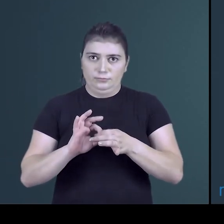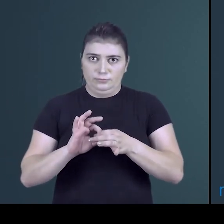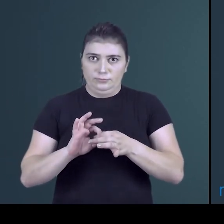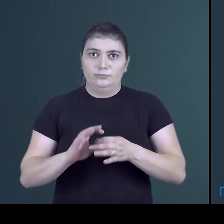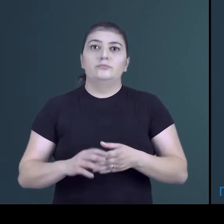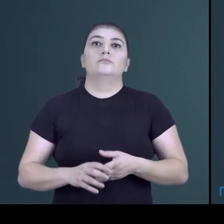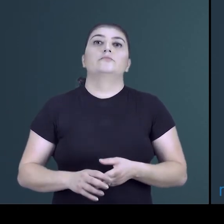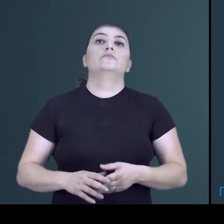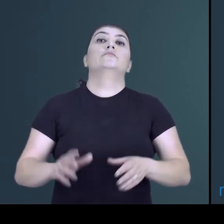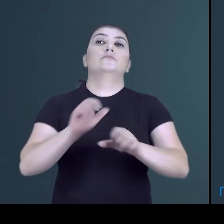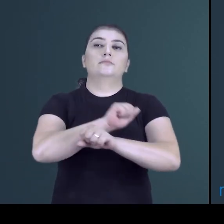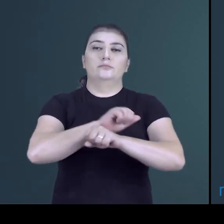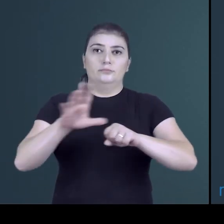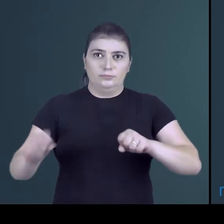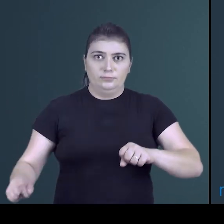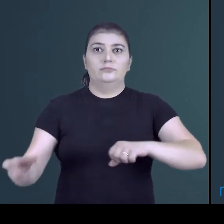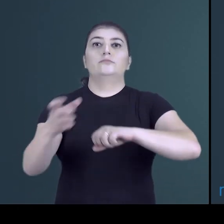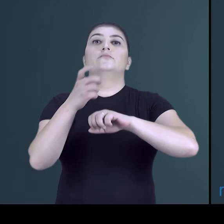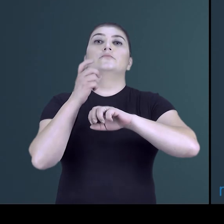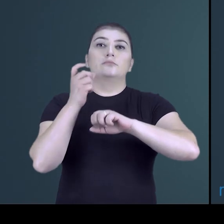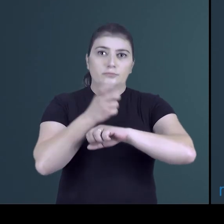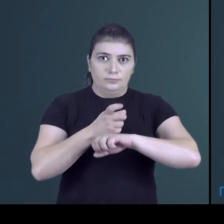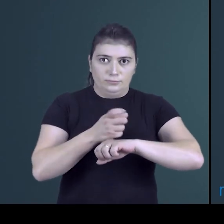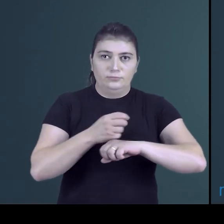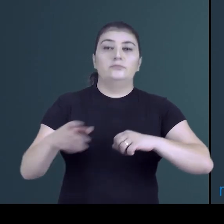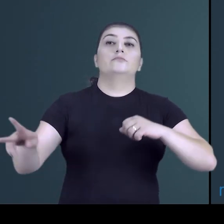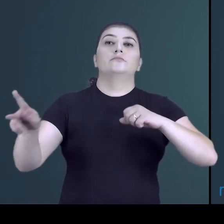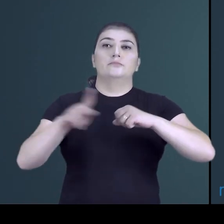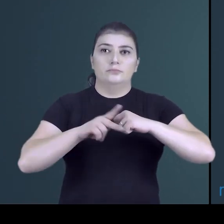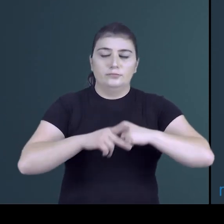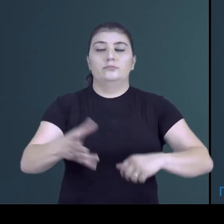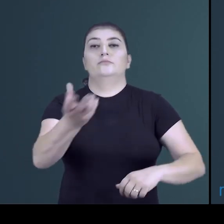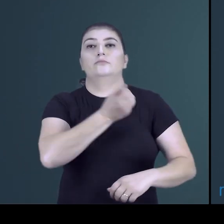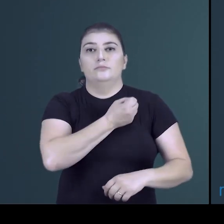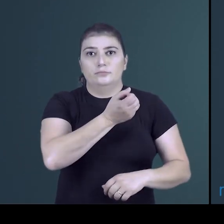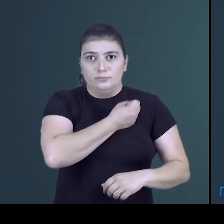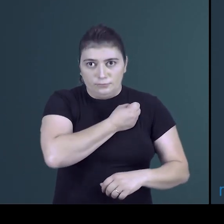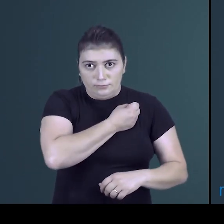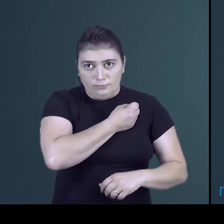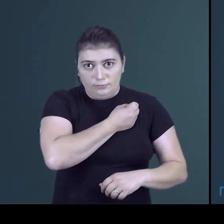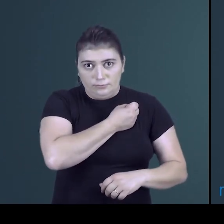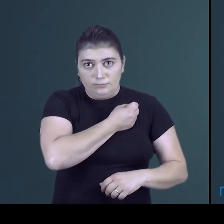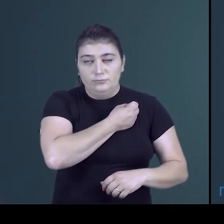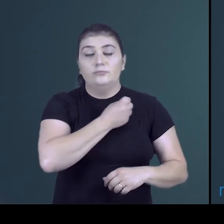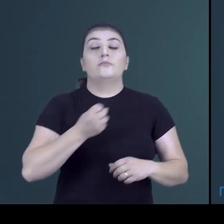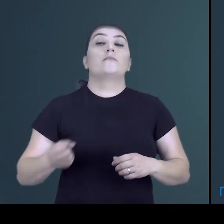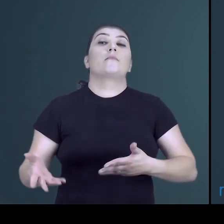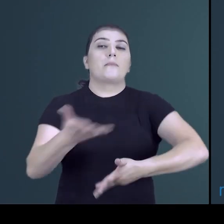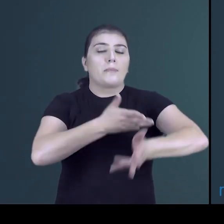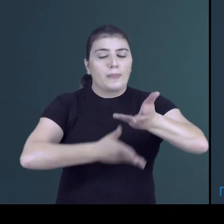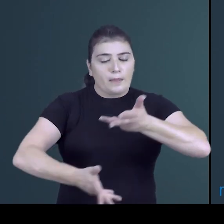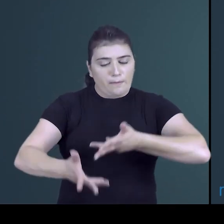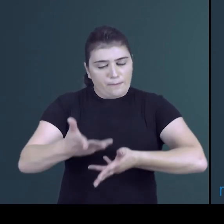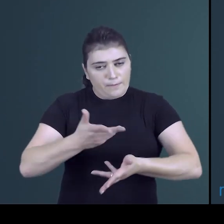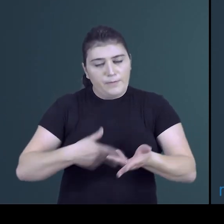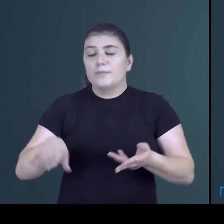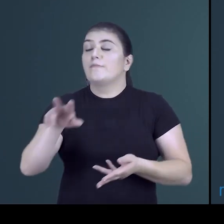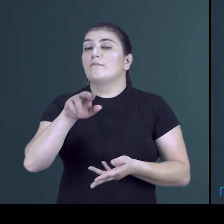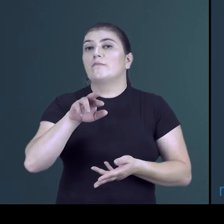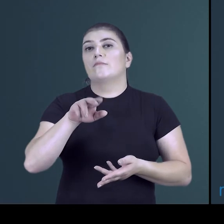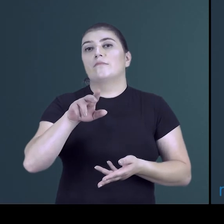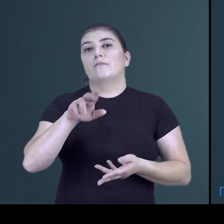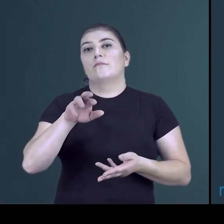esse substantivo: artigos, adjetivos, pronomes e numerais. Elas estabeleceram relação